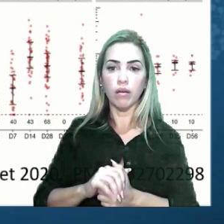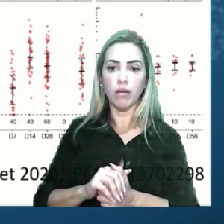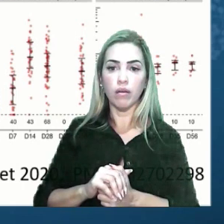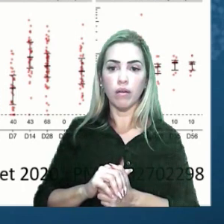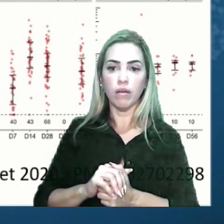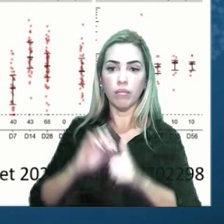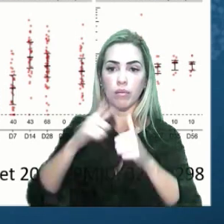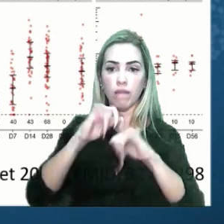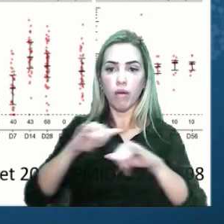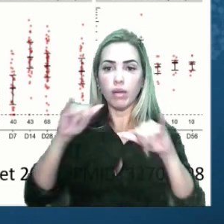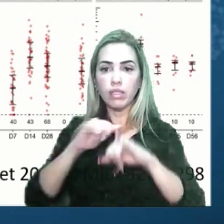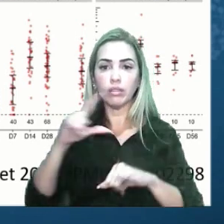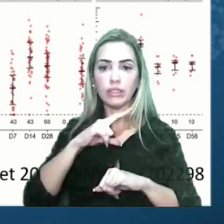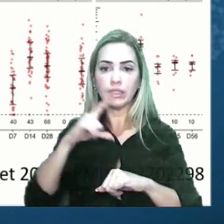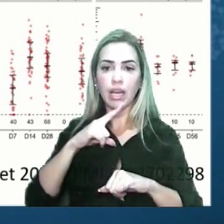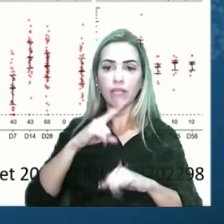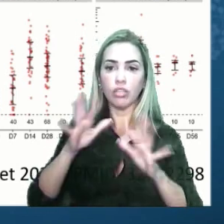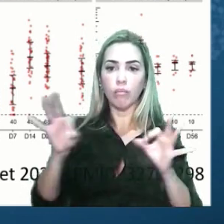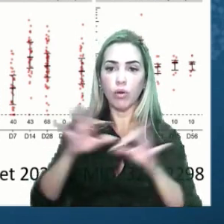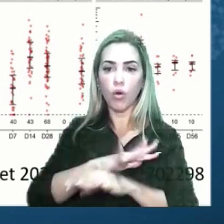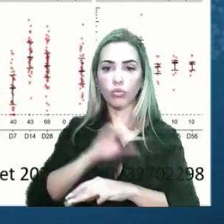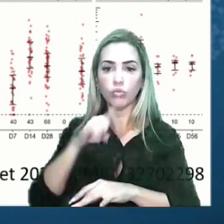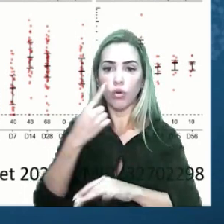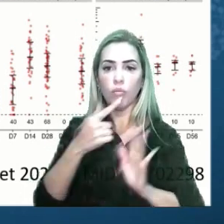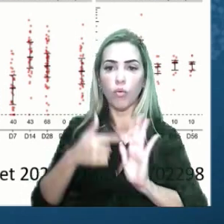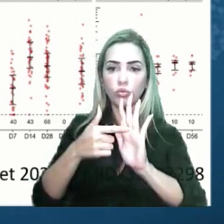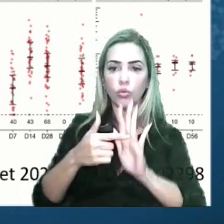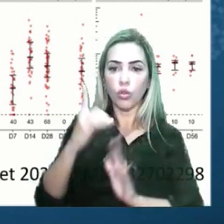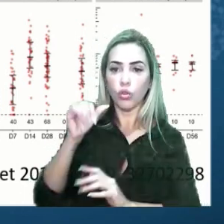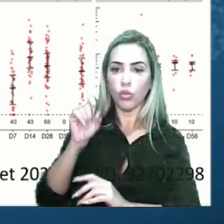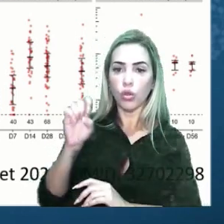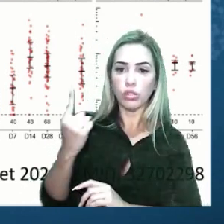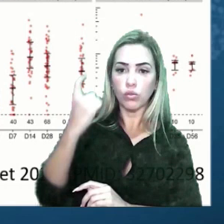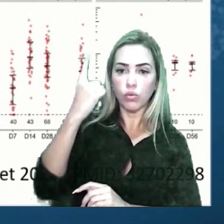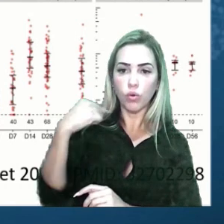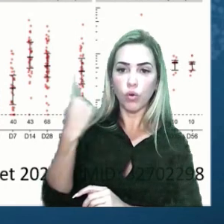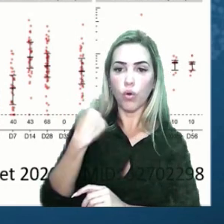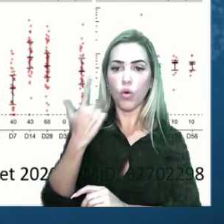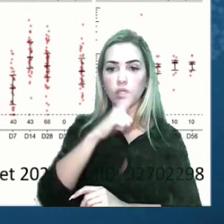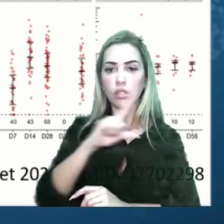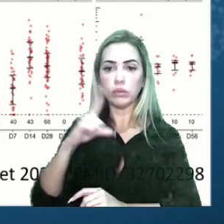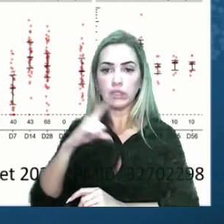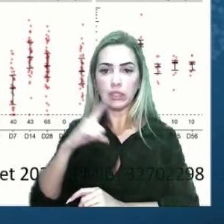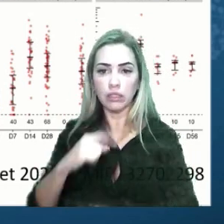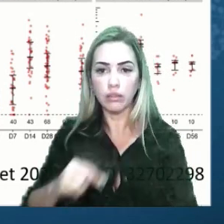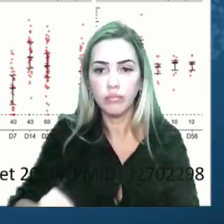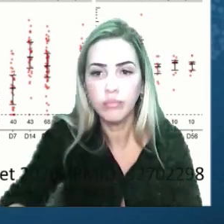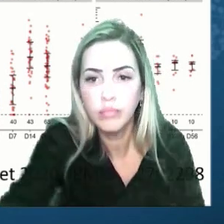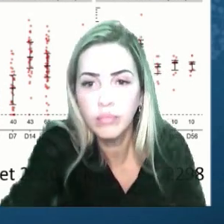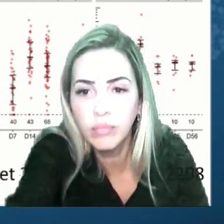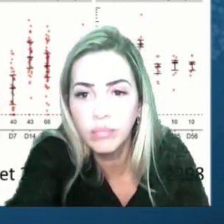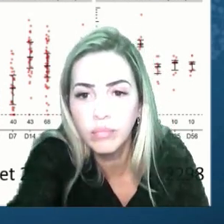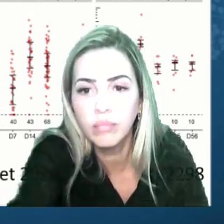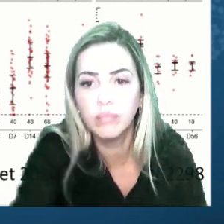clínicos que mostrou que de uma dose a gente conseguiu ter anticorpos